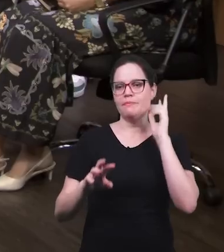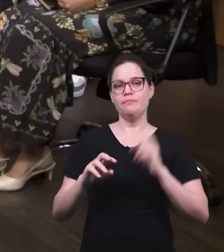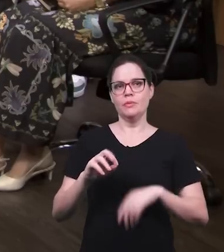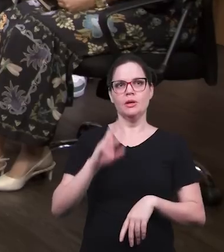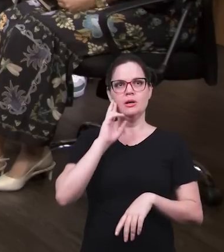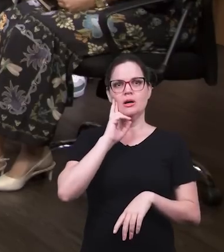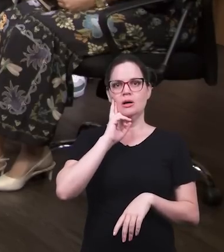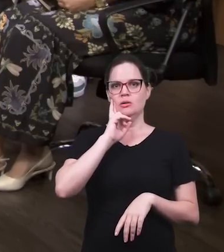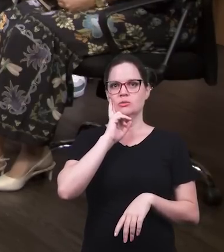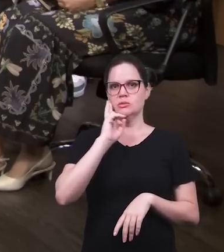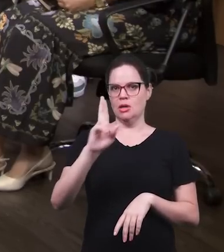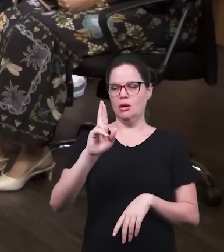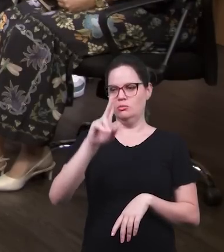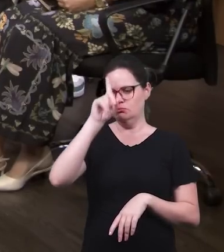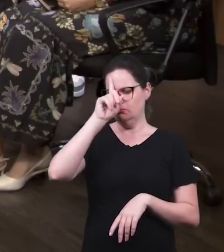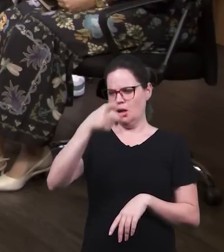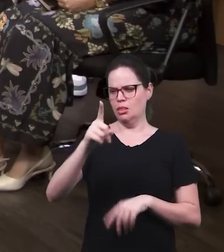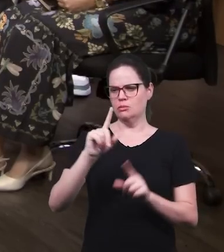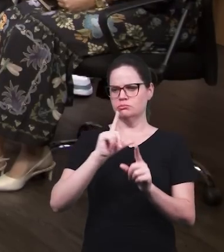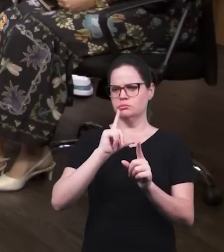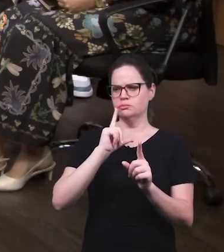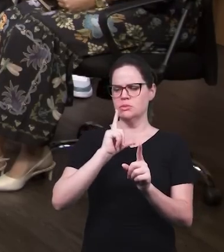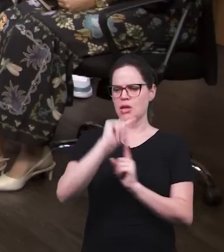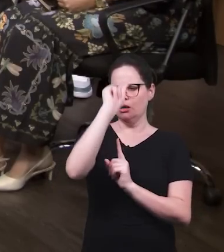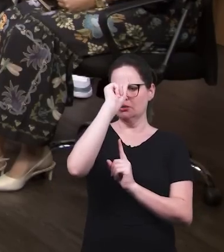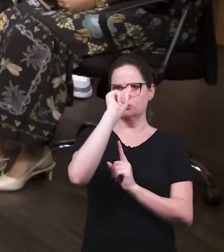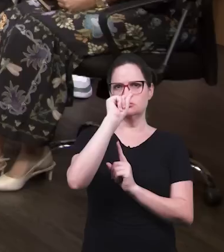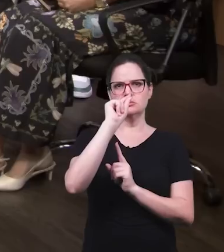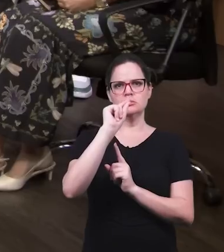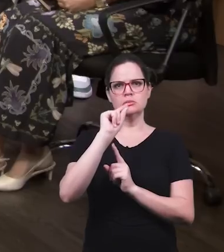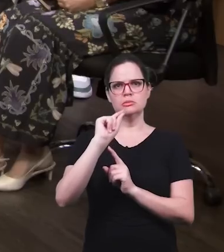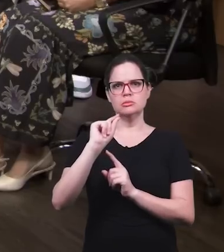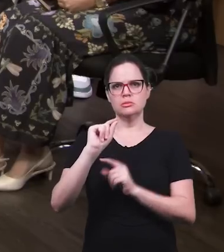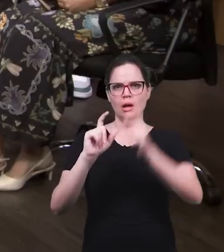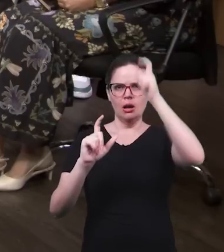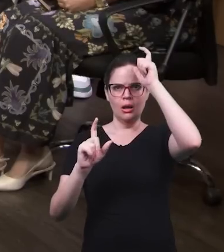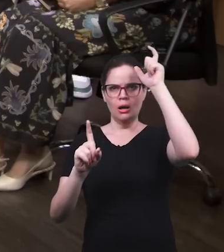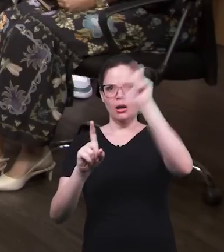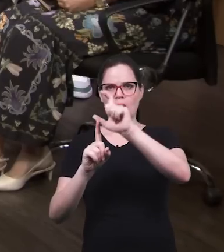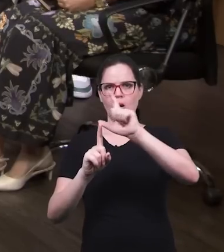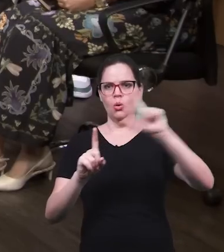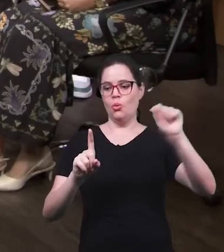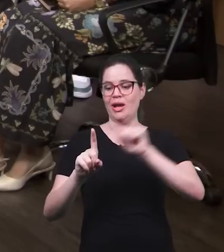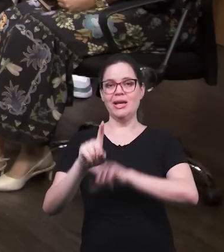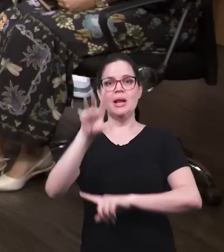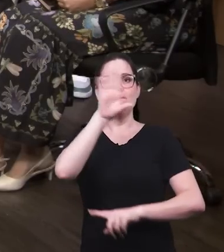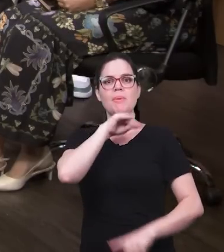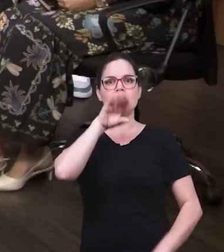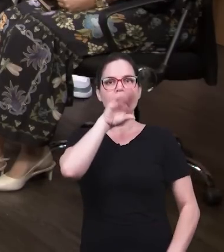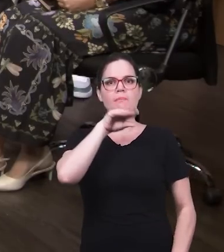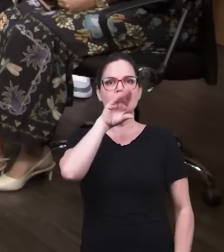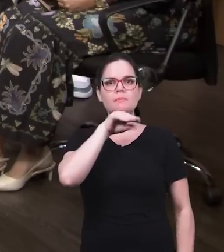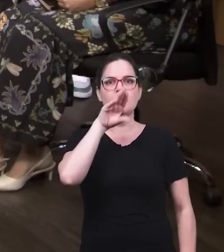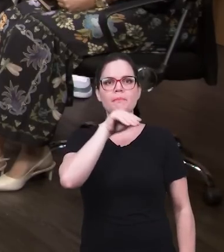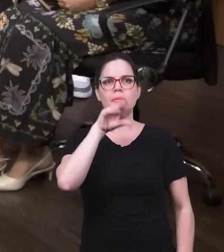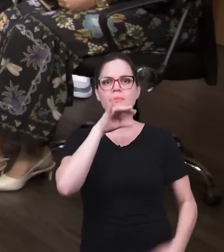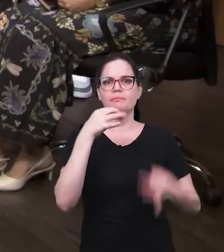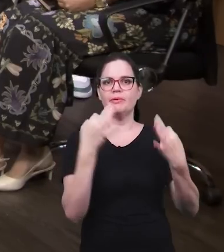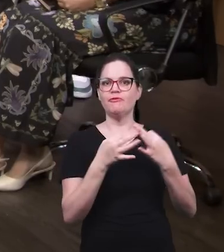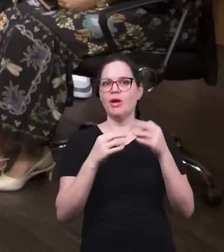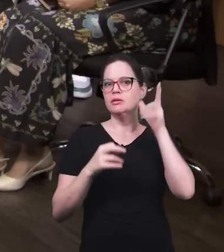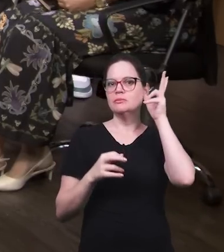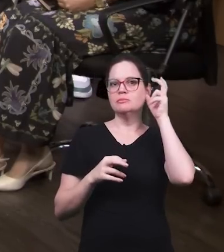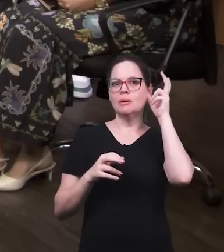repreende, um texto conhecido, né? O Senhor repreende, manda sair, sai, e ele começa a falar